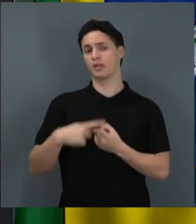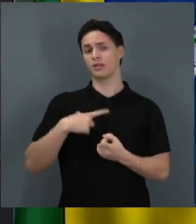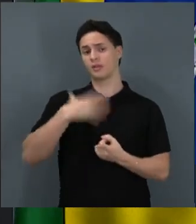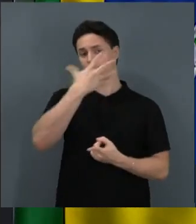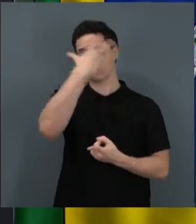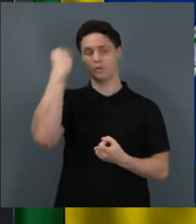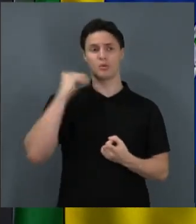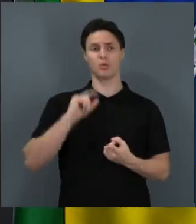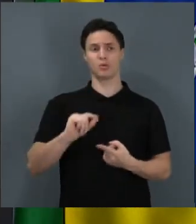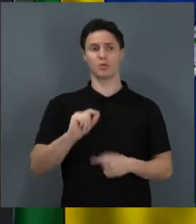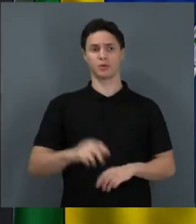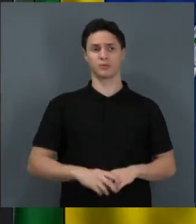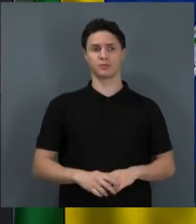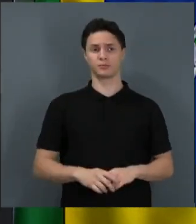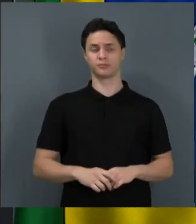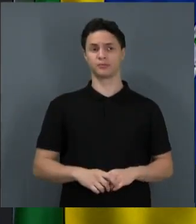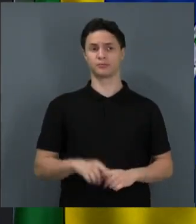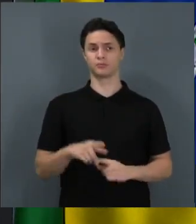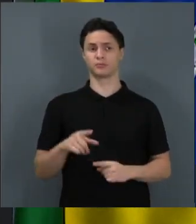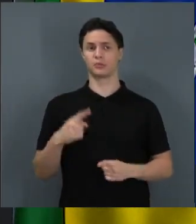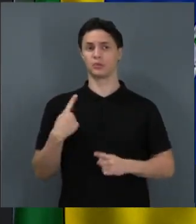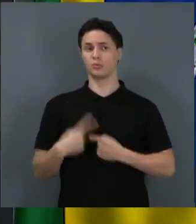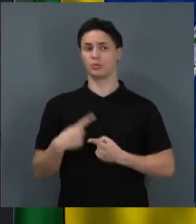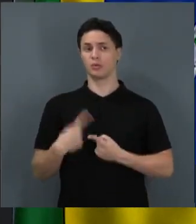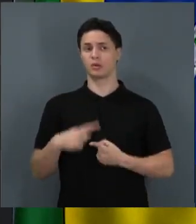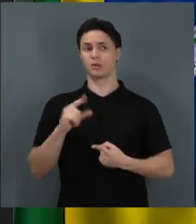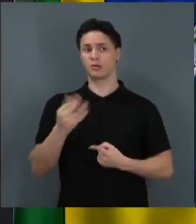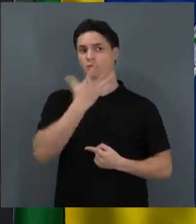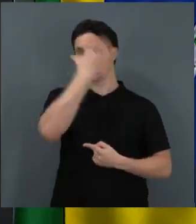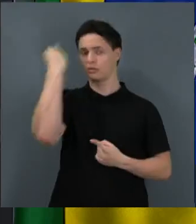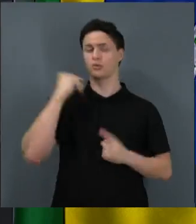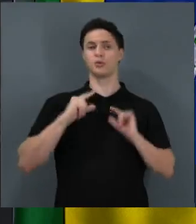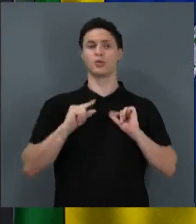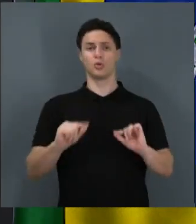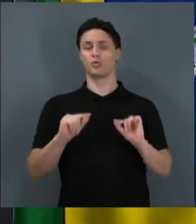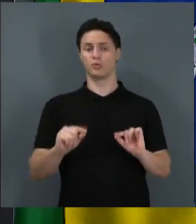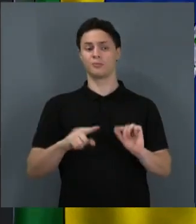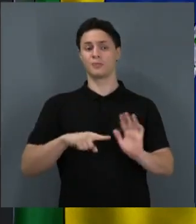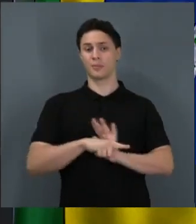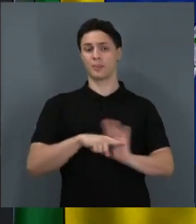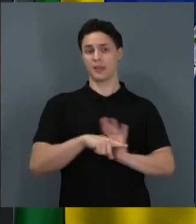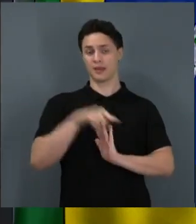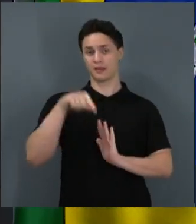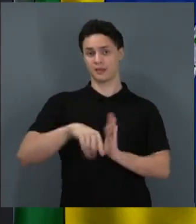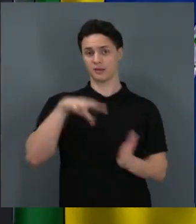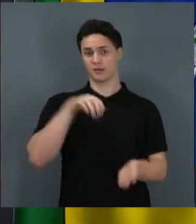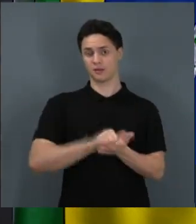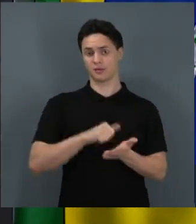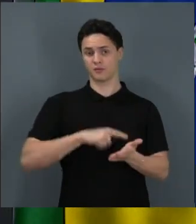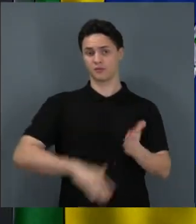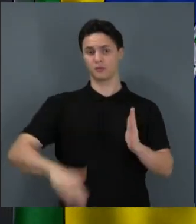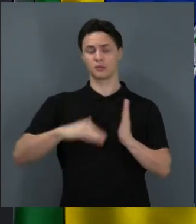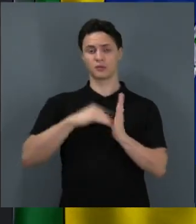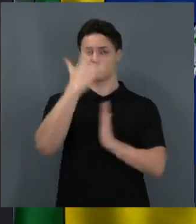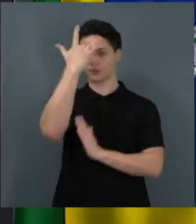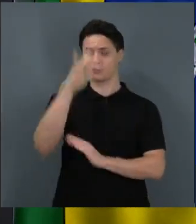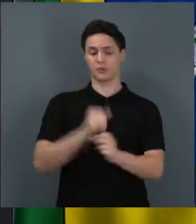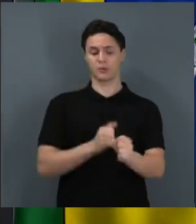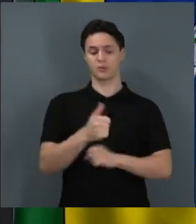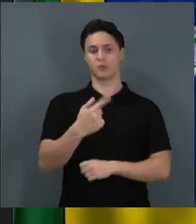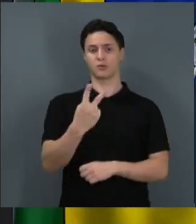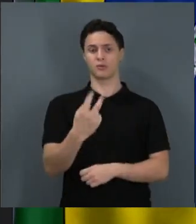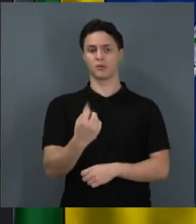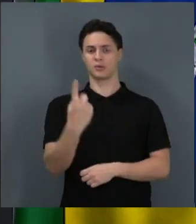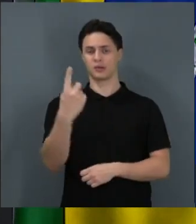compulsar, talvez, os arquivos desta casa e não sabia que em 2015,